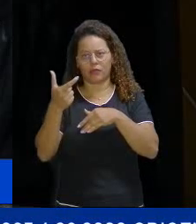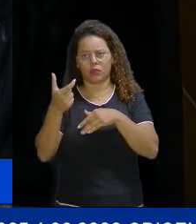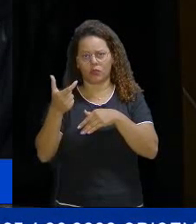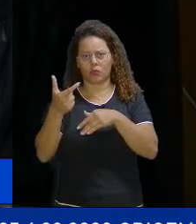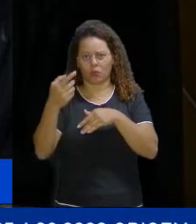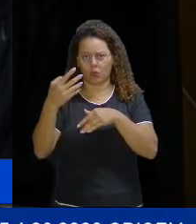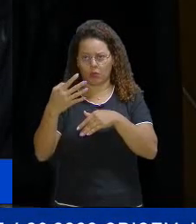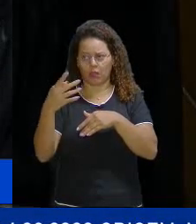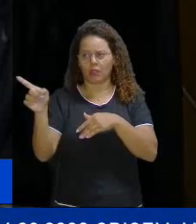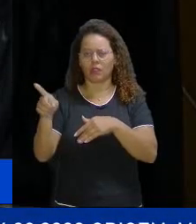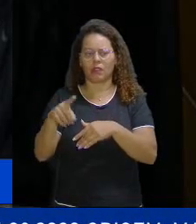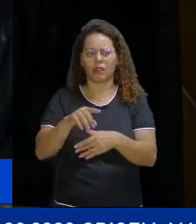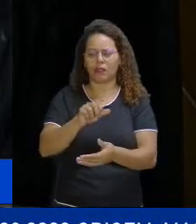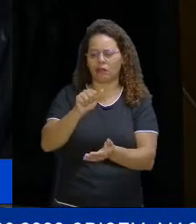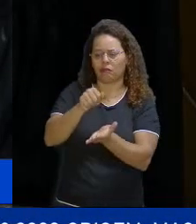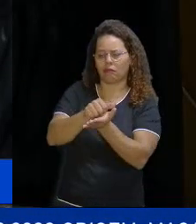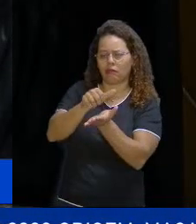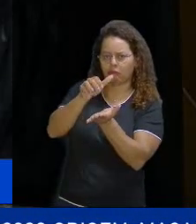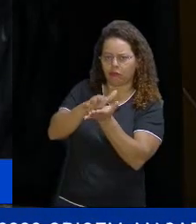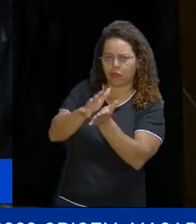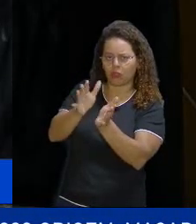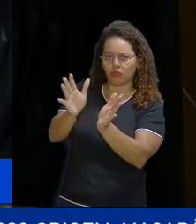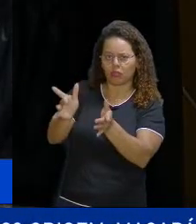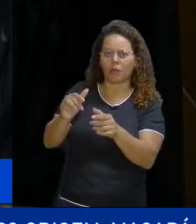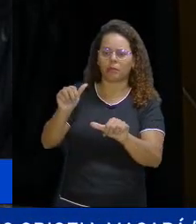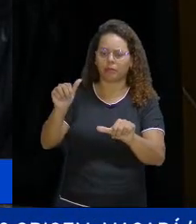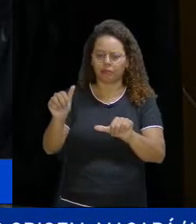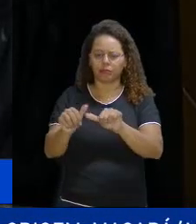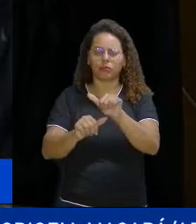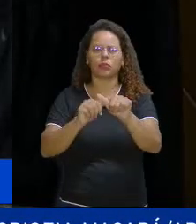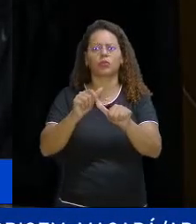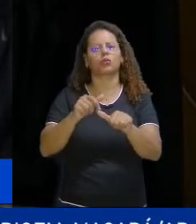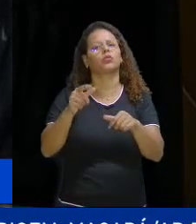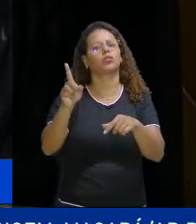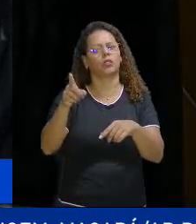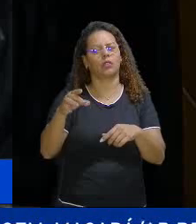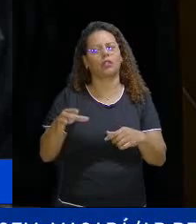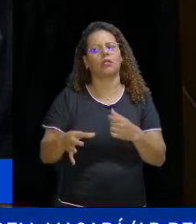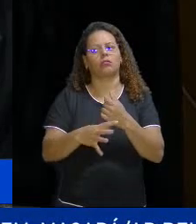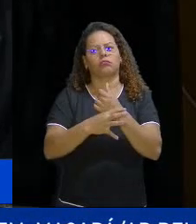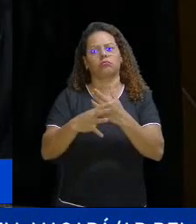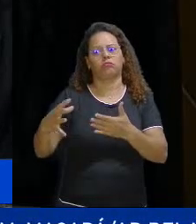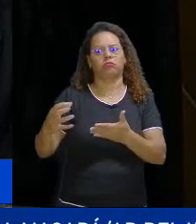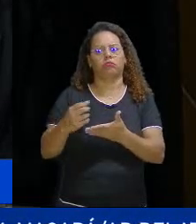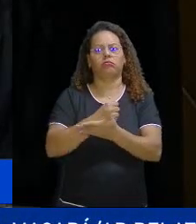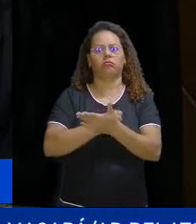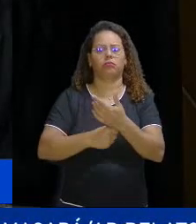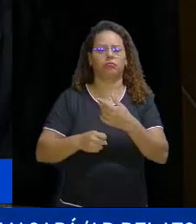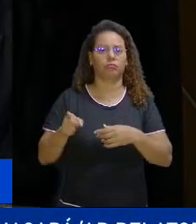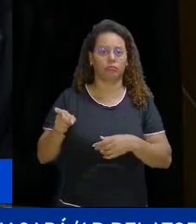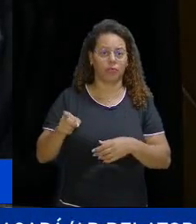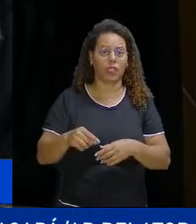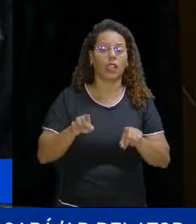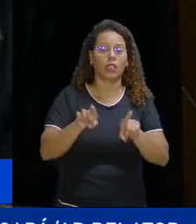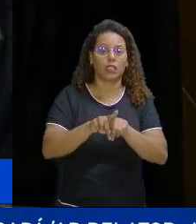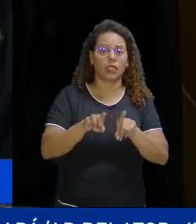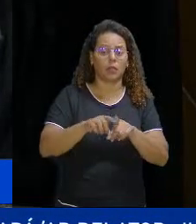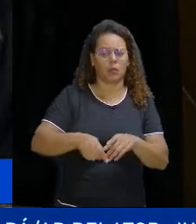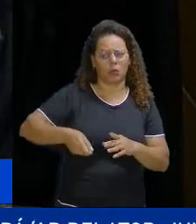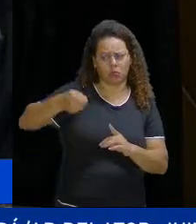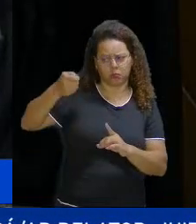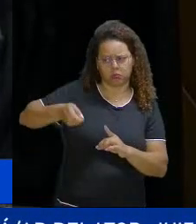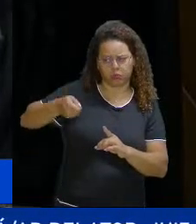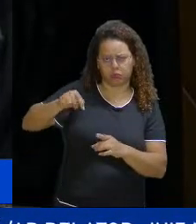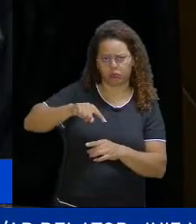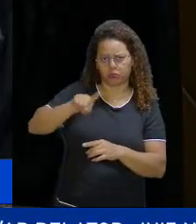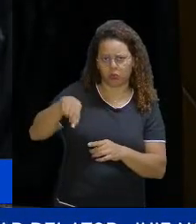o cumprimento da ordem, devendo ser convertida em busca e apreensão, além de serem aplicadas medidas mais severas